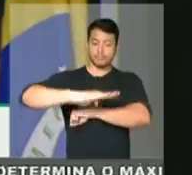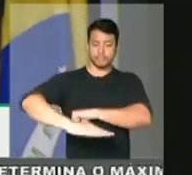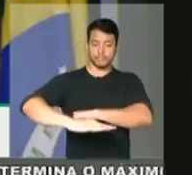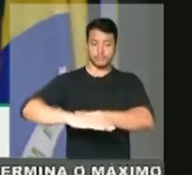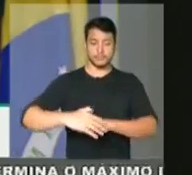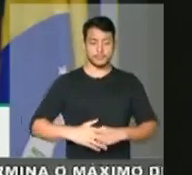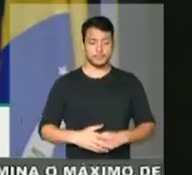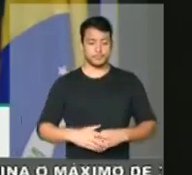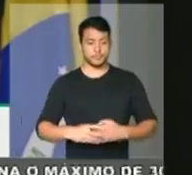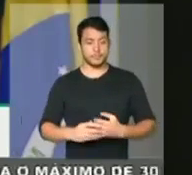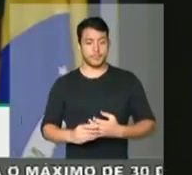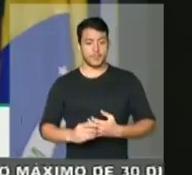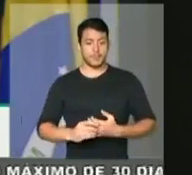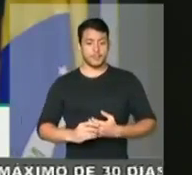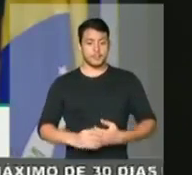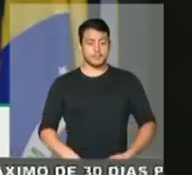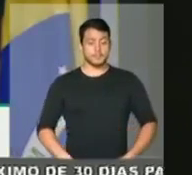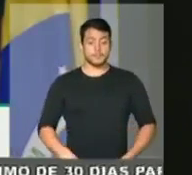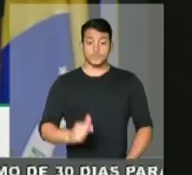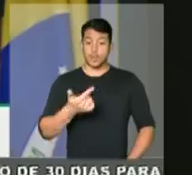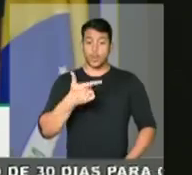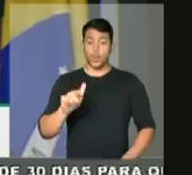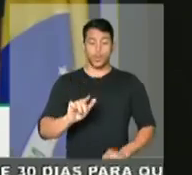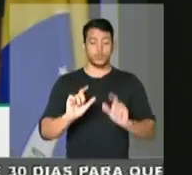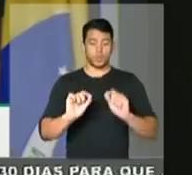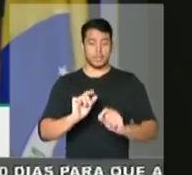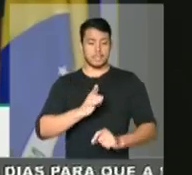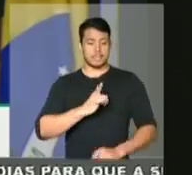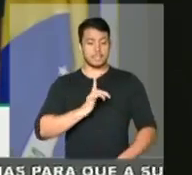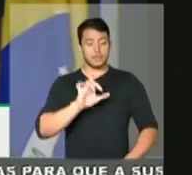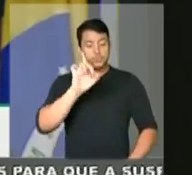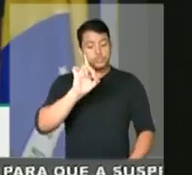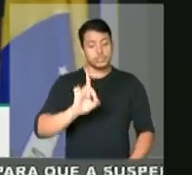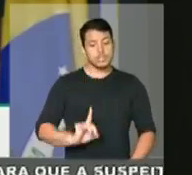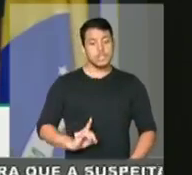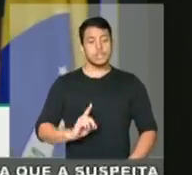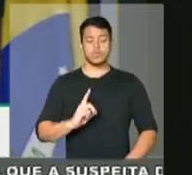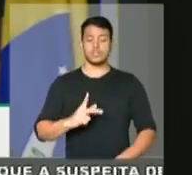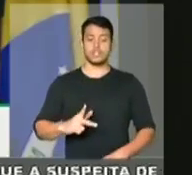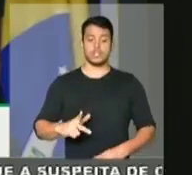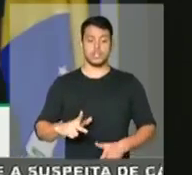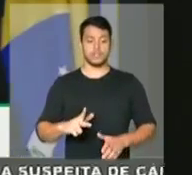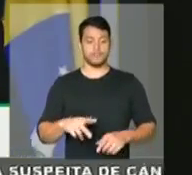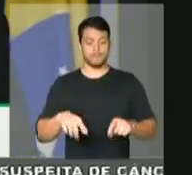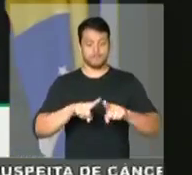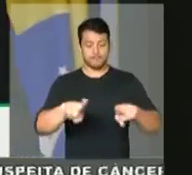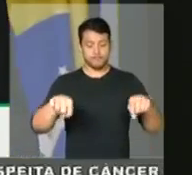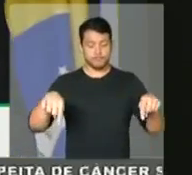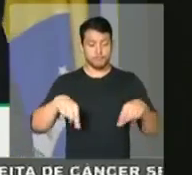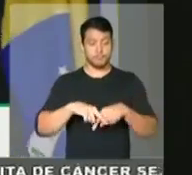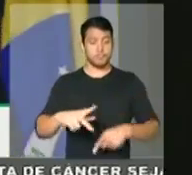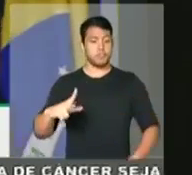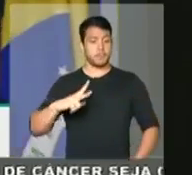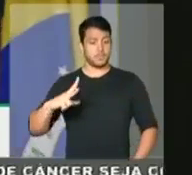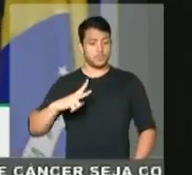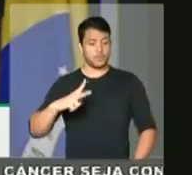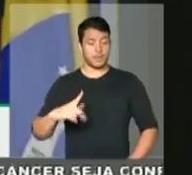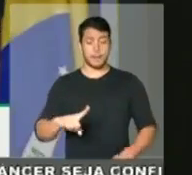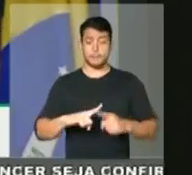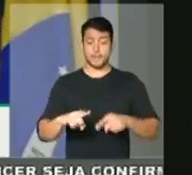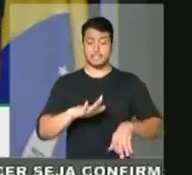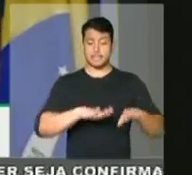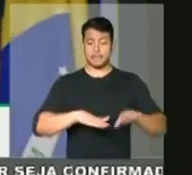há o direito à propriedade particular, porém esta deverá ser exercida caso haja interesse em edificação